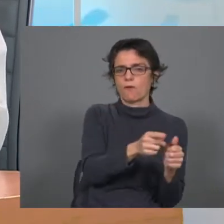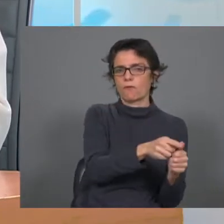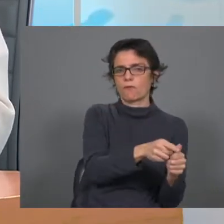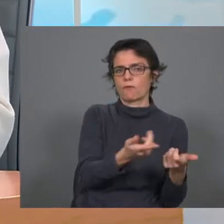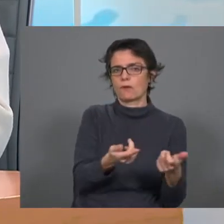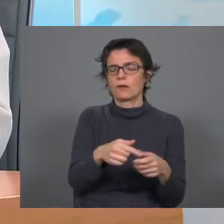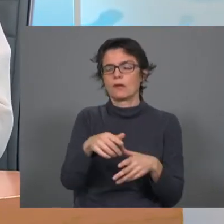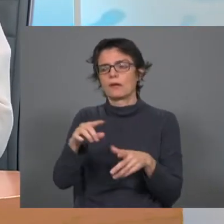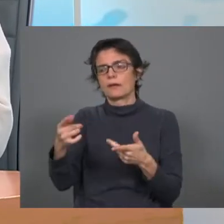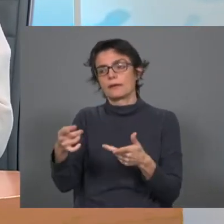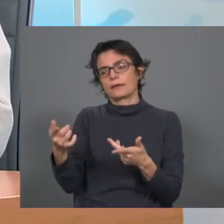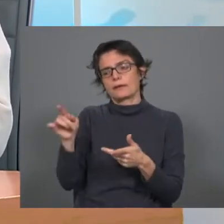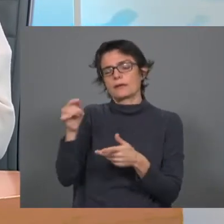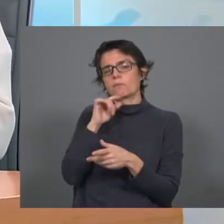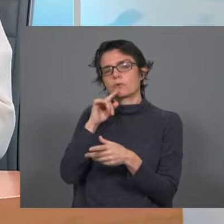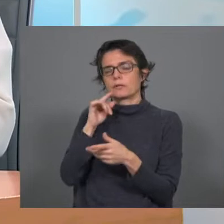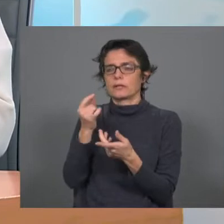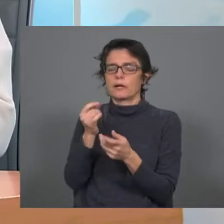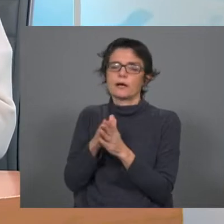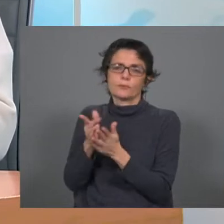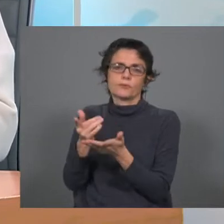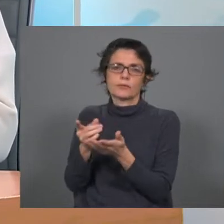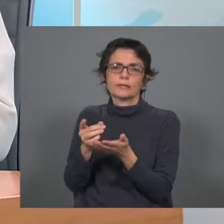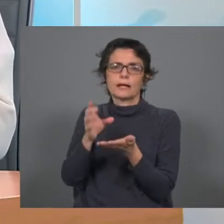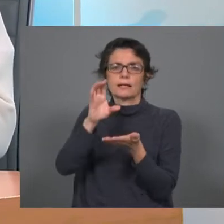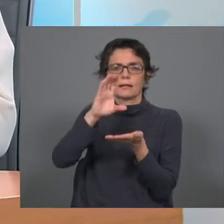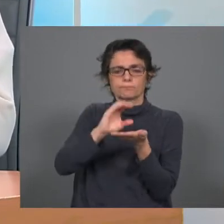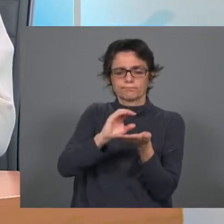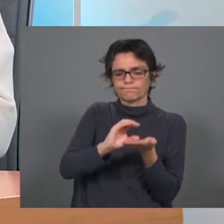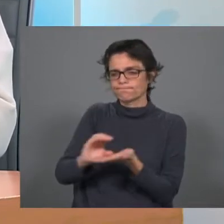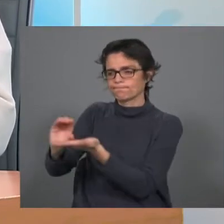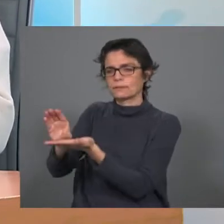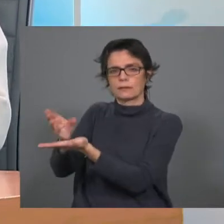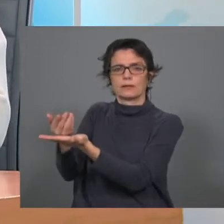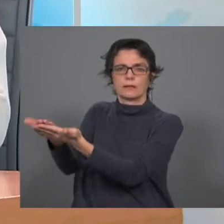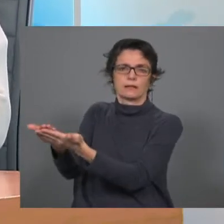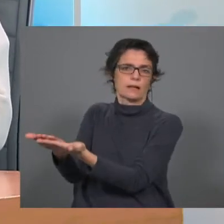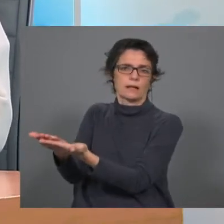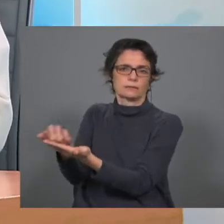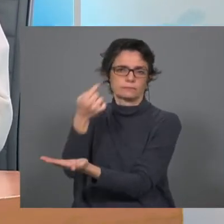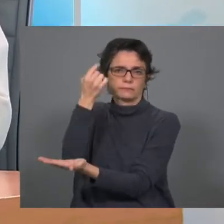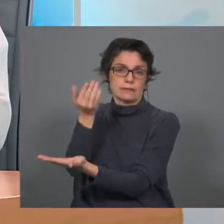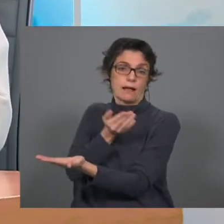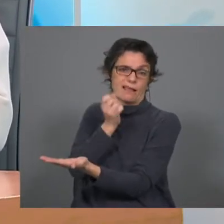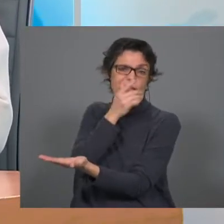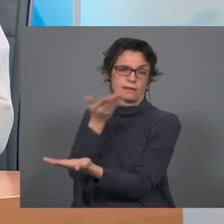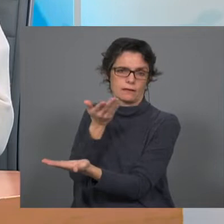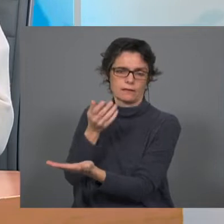onde rapidamente poderiam ser dadas aquelas vacinas. Porque há aqui um pormenor que eu não sei se toda a